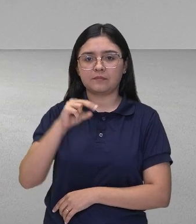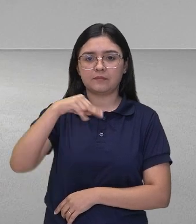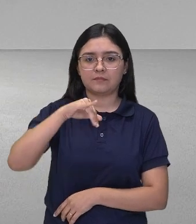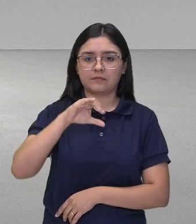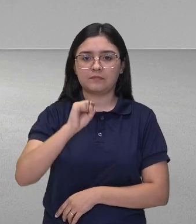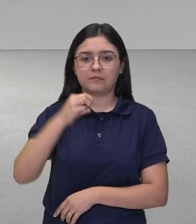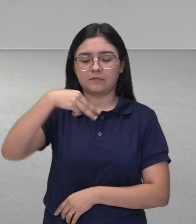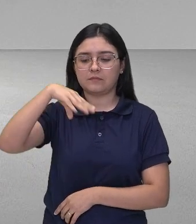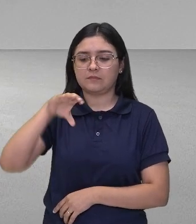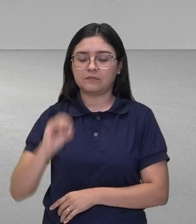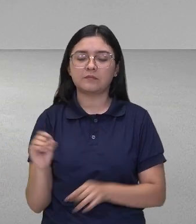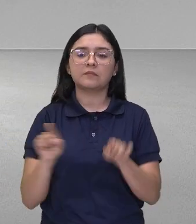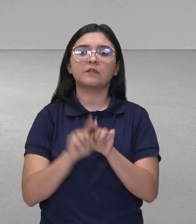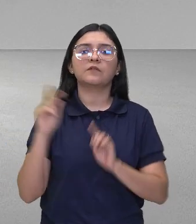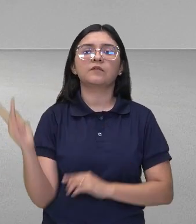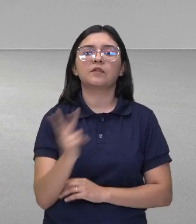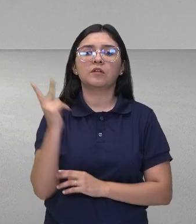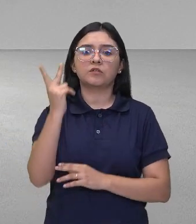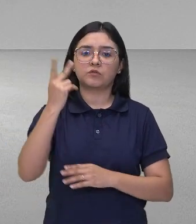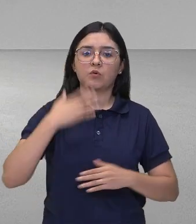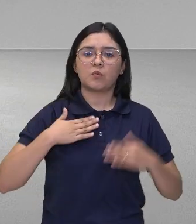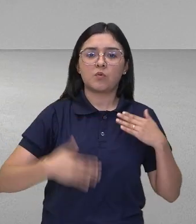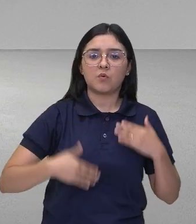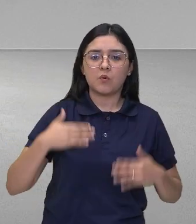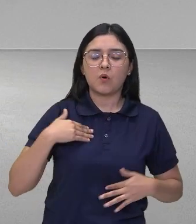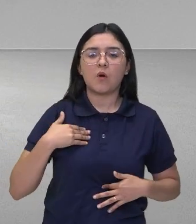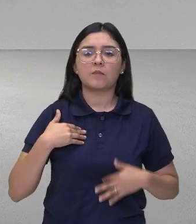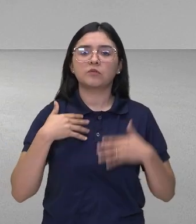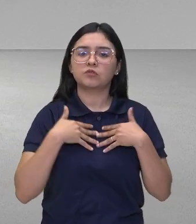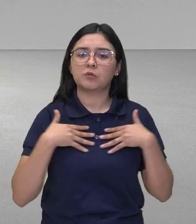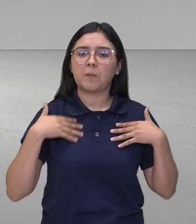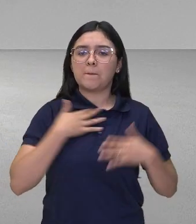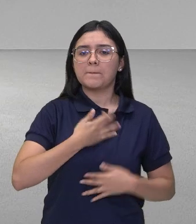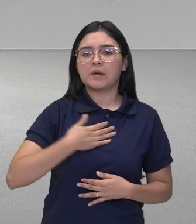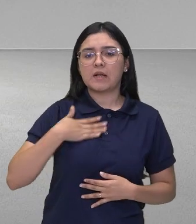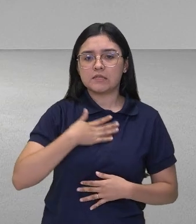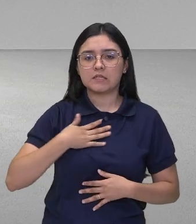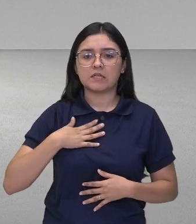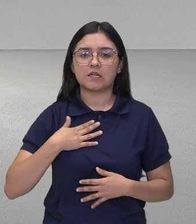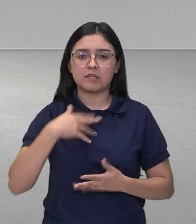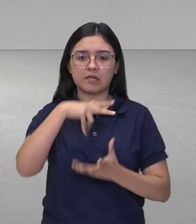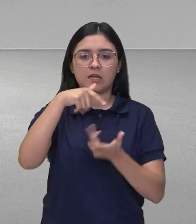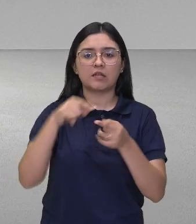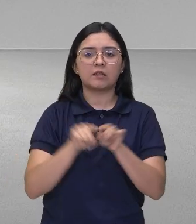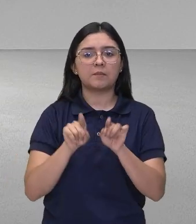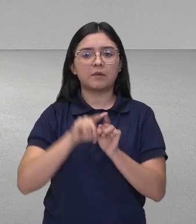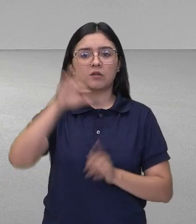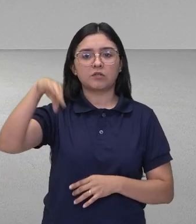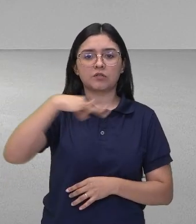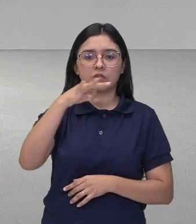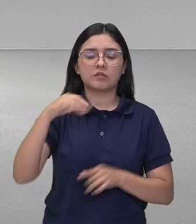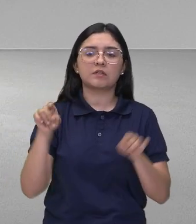na valorização, então, dos corpos, dos prazeres terrenos e espirituais e no culto ao